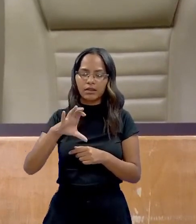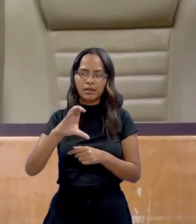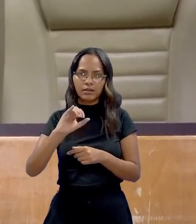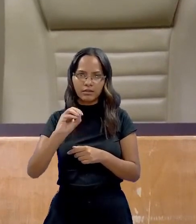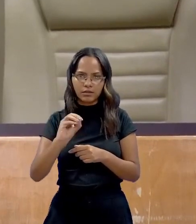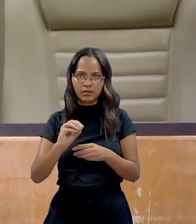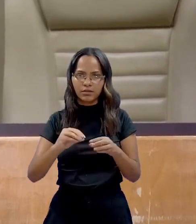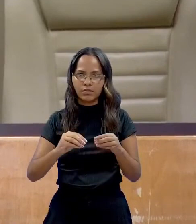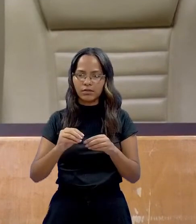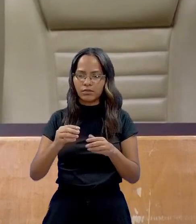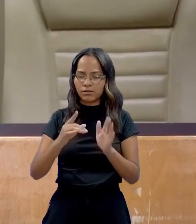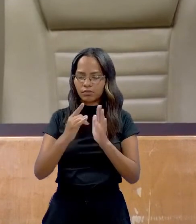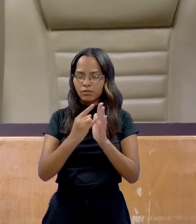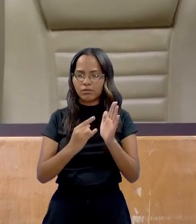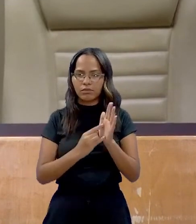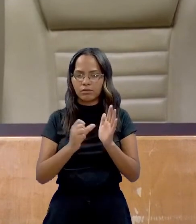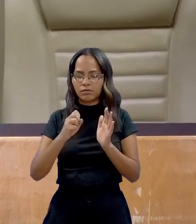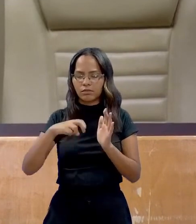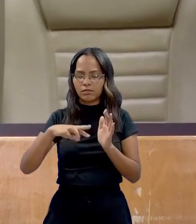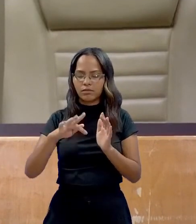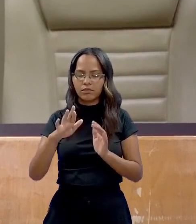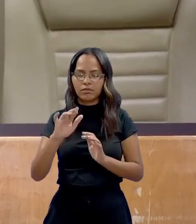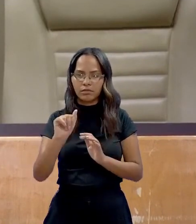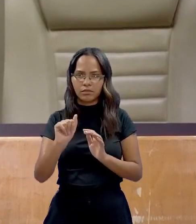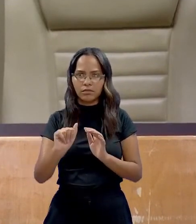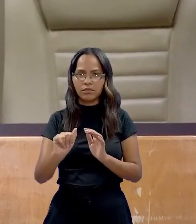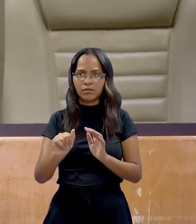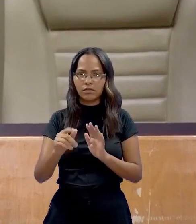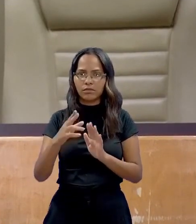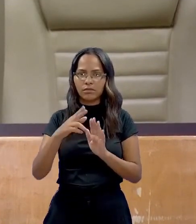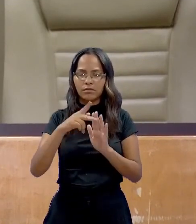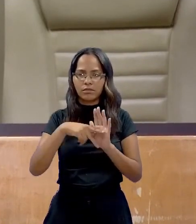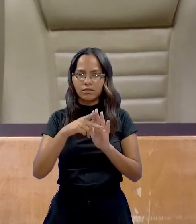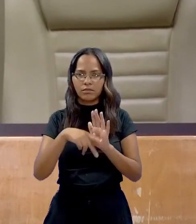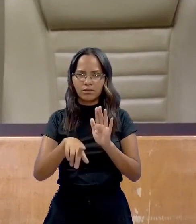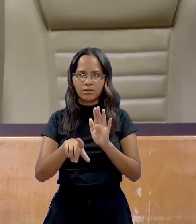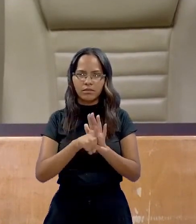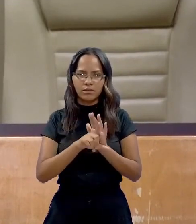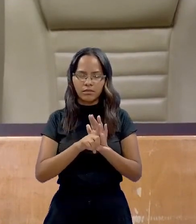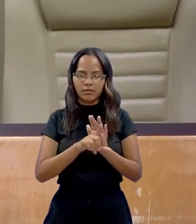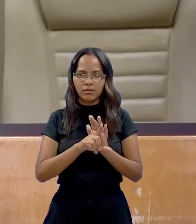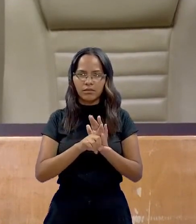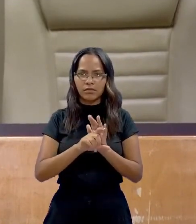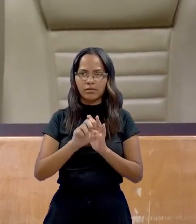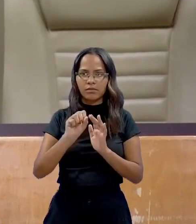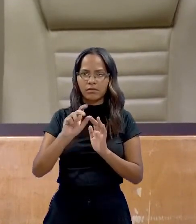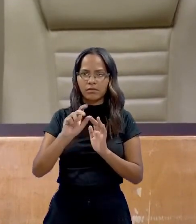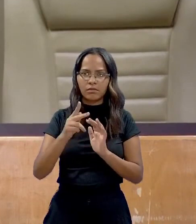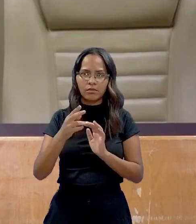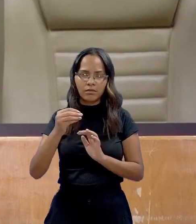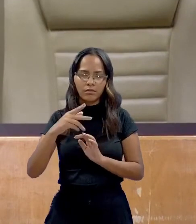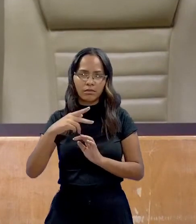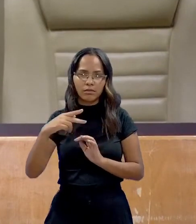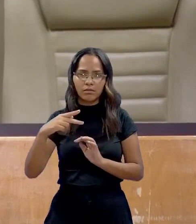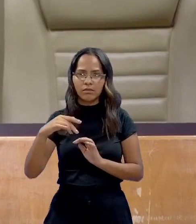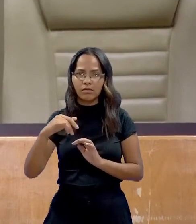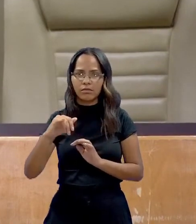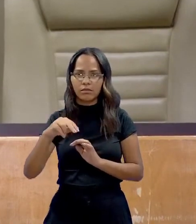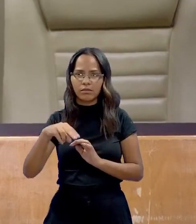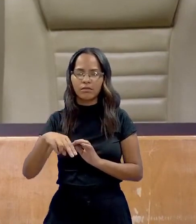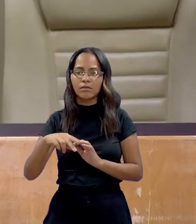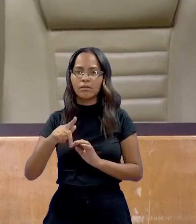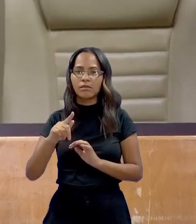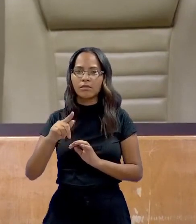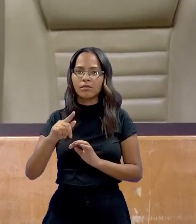de Gaduarte, projeto de lei que dispõe sobre que os shoppings de Goiânia sejam assegurados o fornecimento de